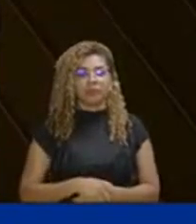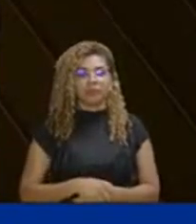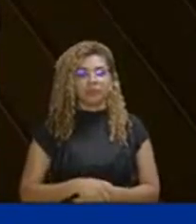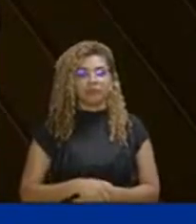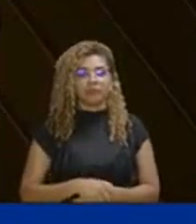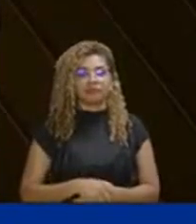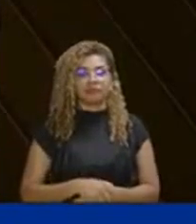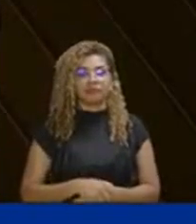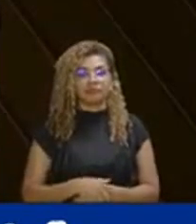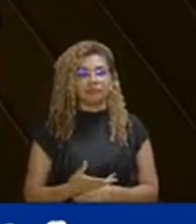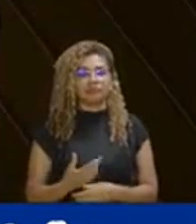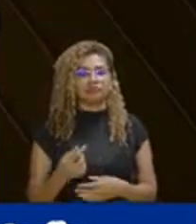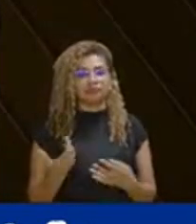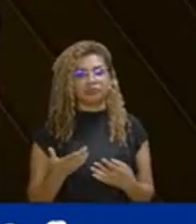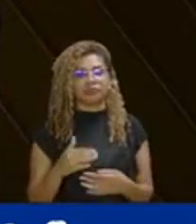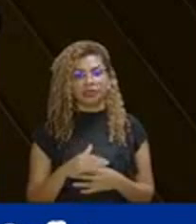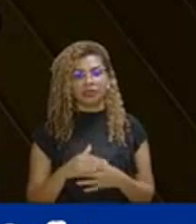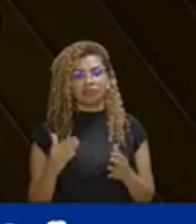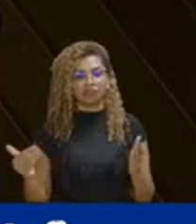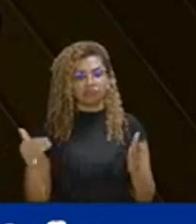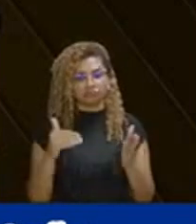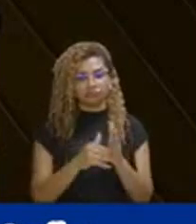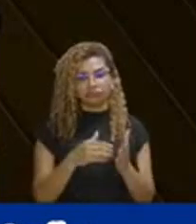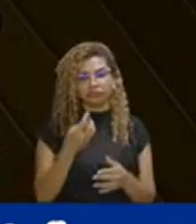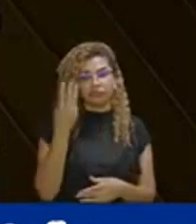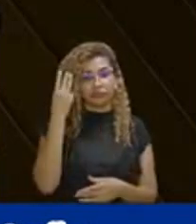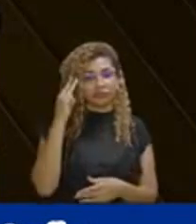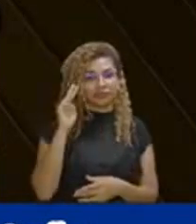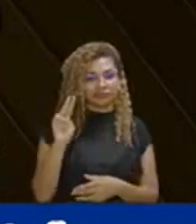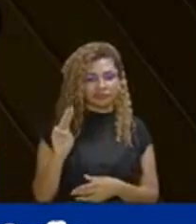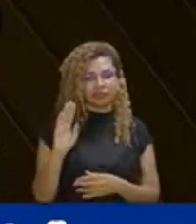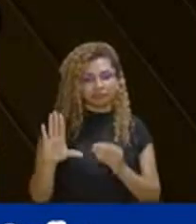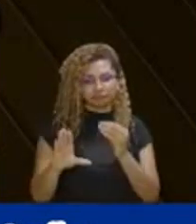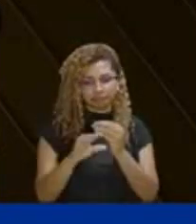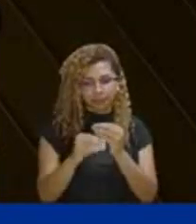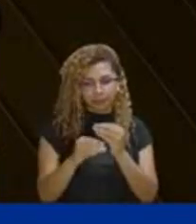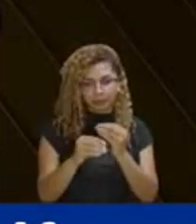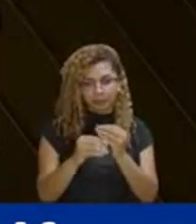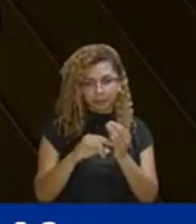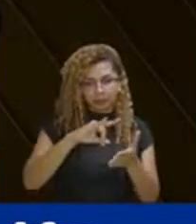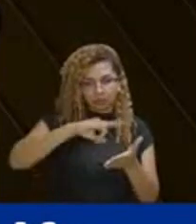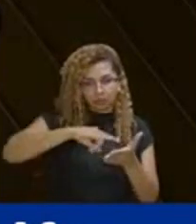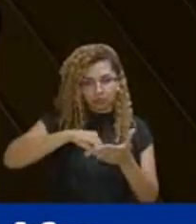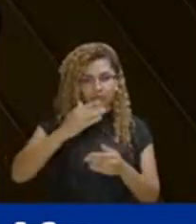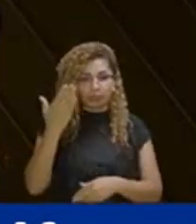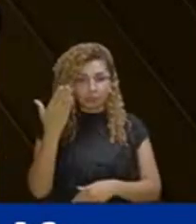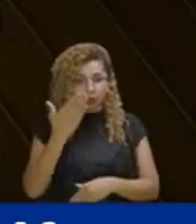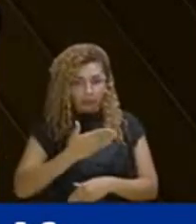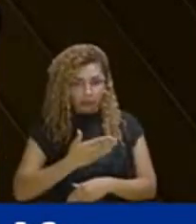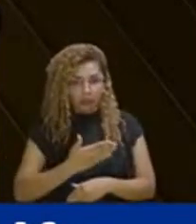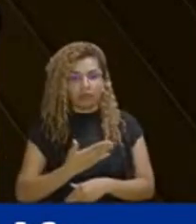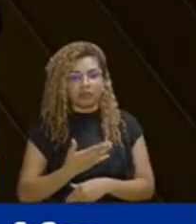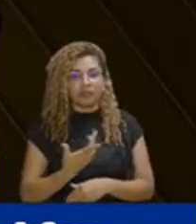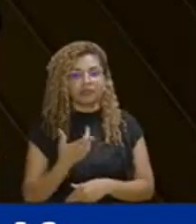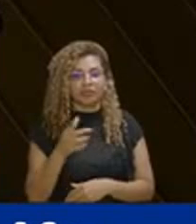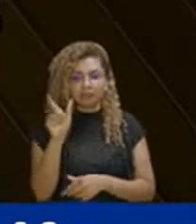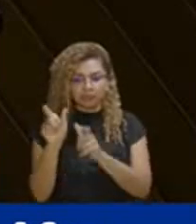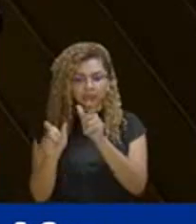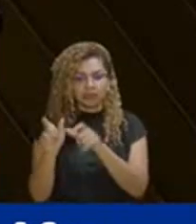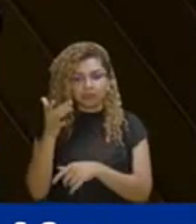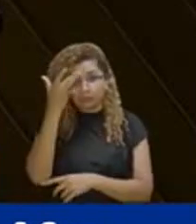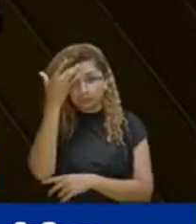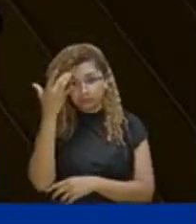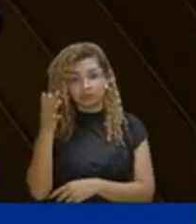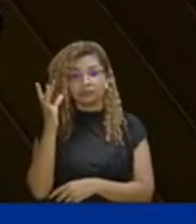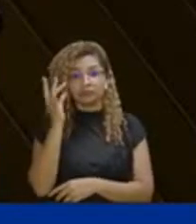a concessão do prazo de 3 dias para a juntada de documentos e apresentação do rol de testemunhas, a fim de se assegurar a